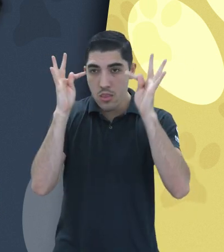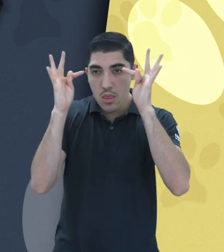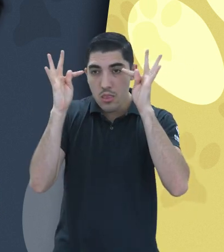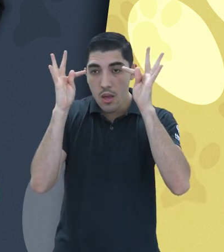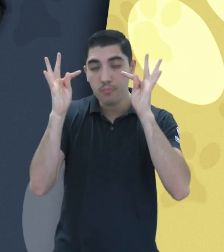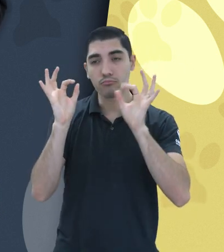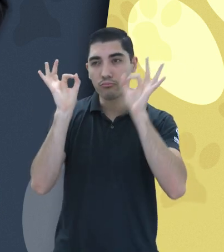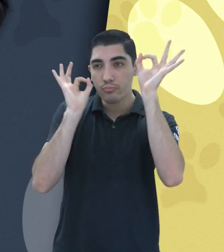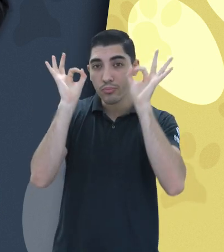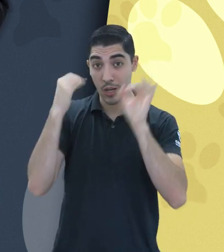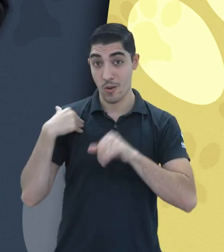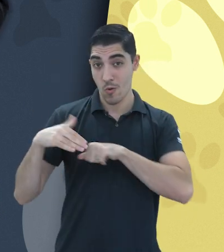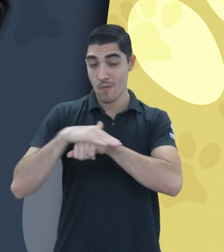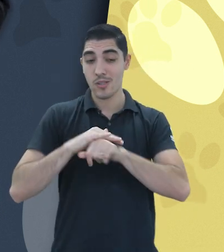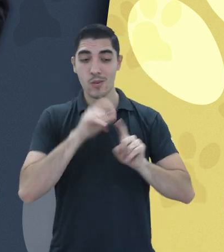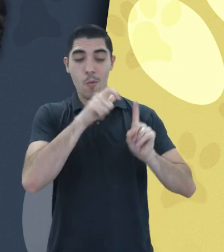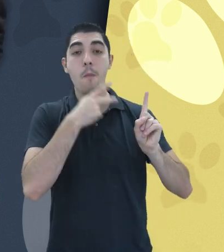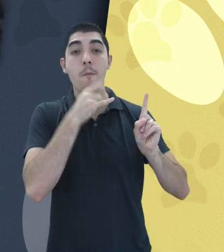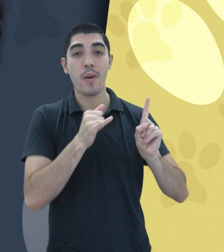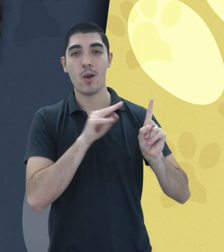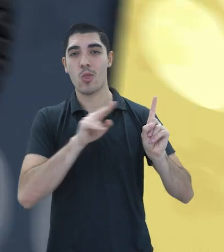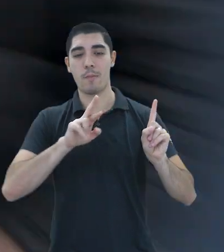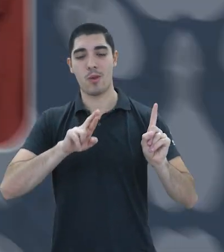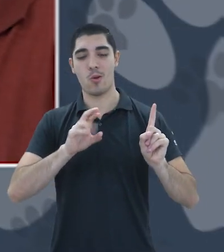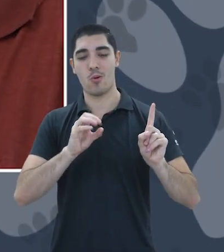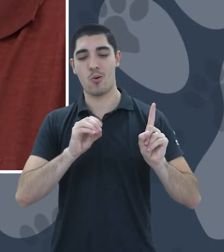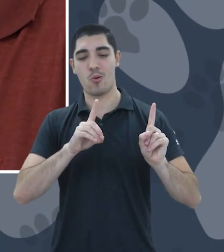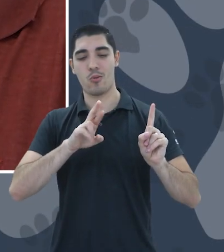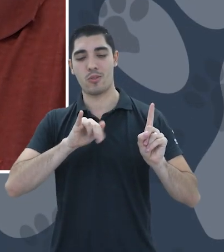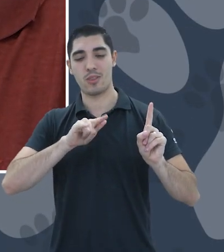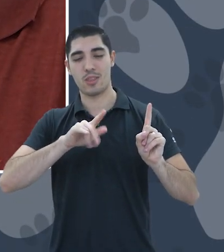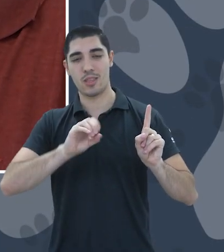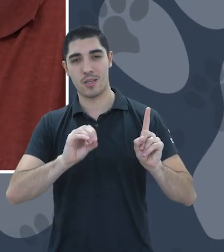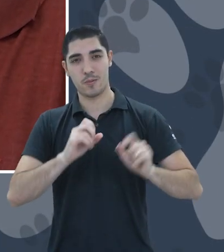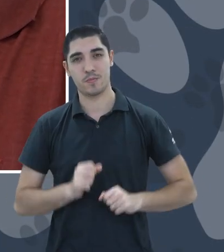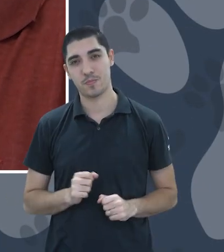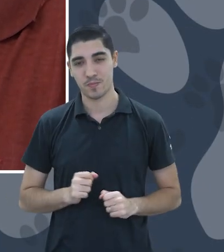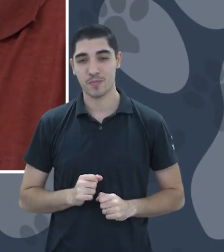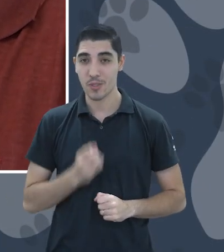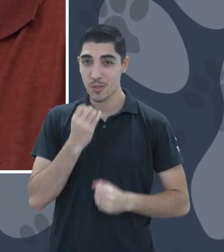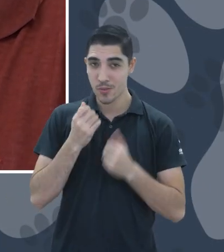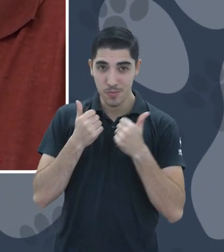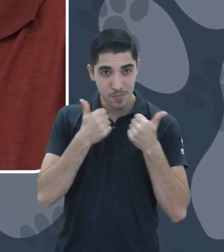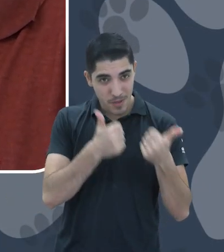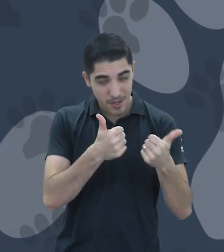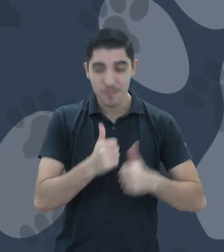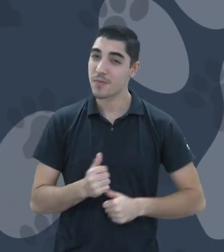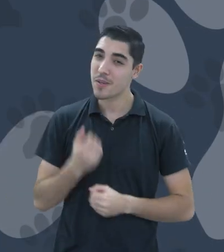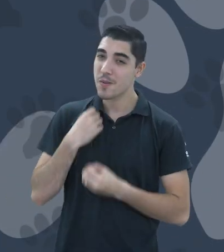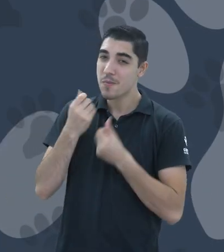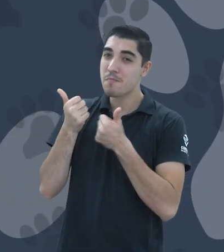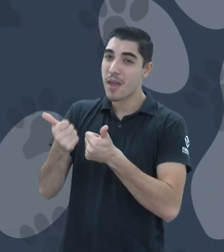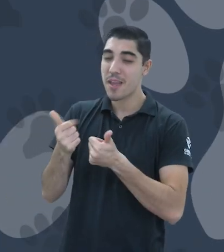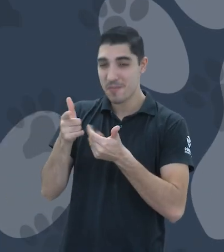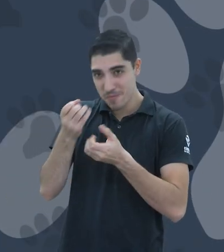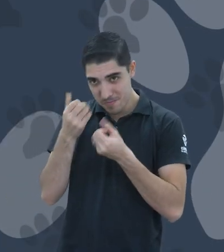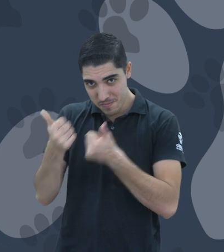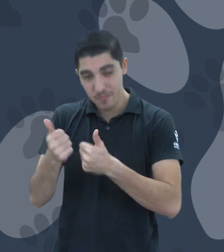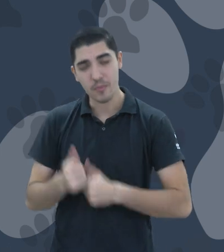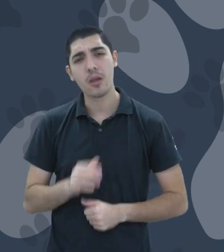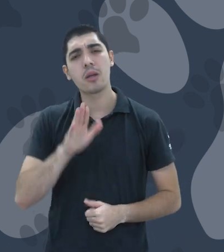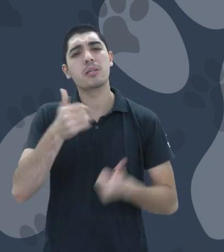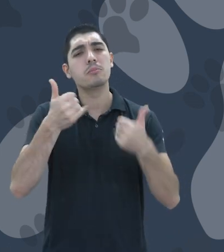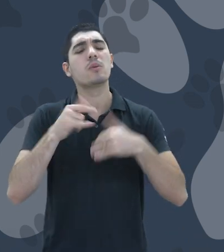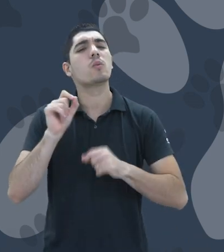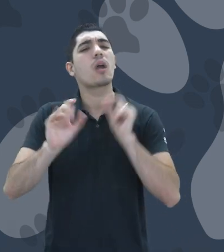vou trocar uma ideia com o papai dela, o Rodrigo. E aí, Rodrigo, tudo bem? Olá, Thiago, tudo bom? Me conta, o que